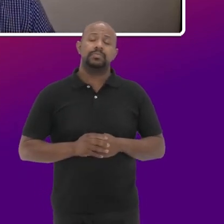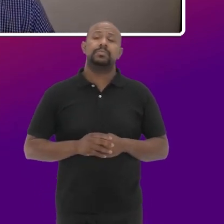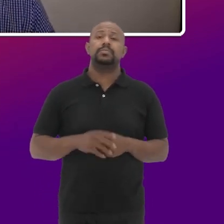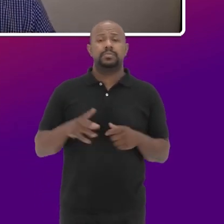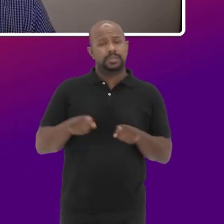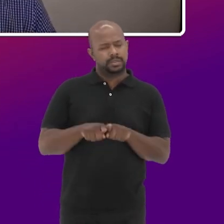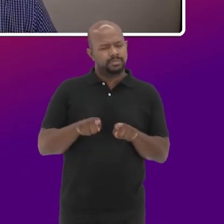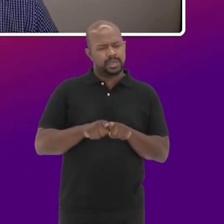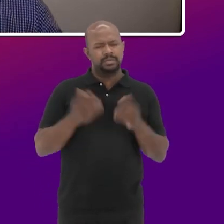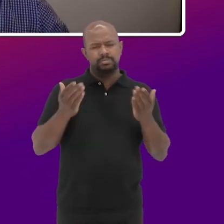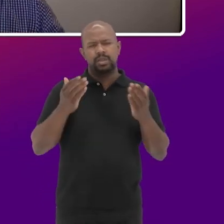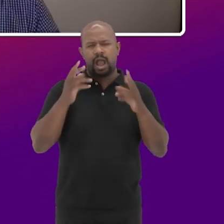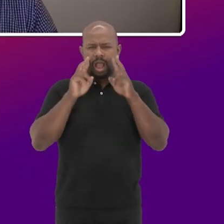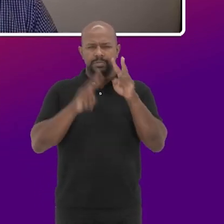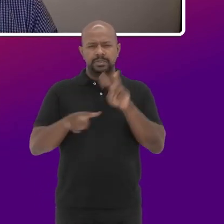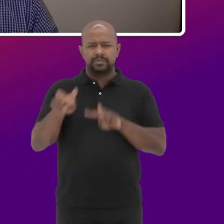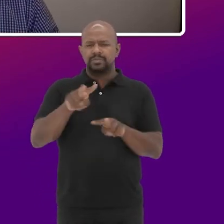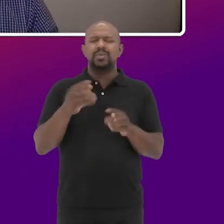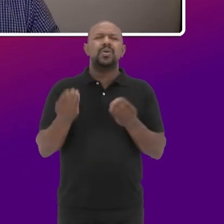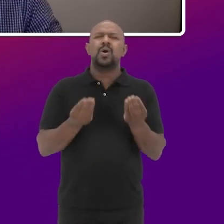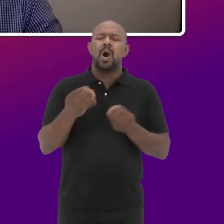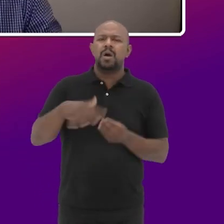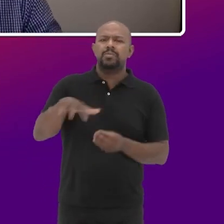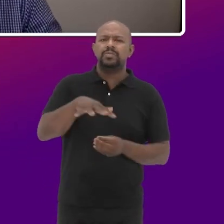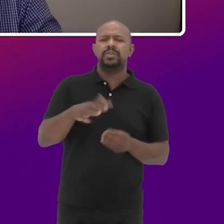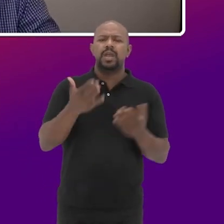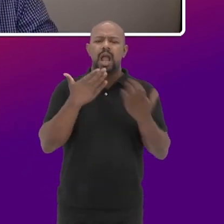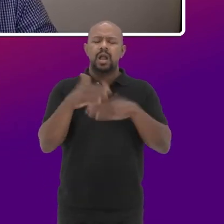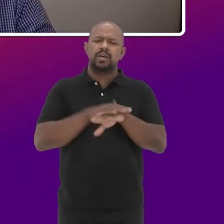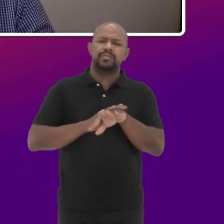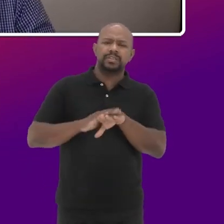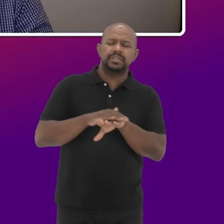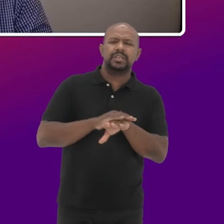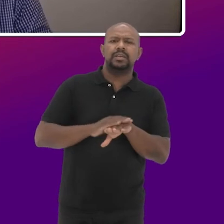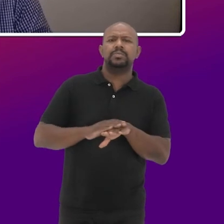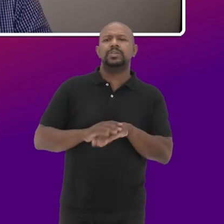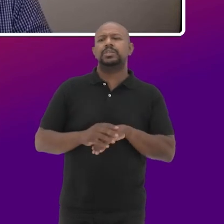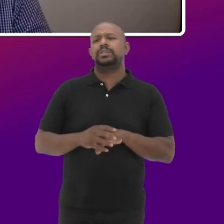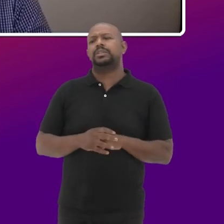E também nós observamos como, às vezes, começamos